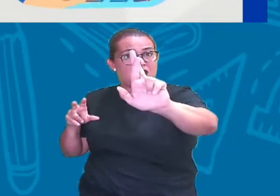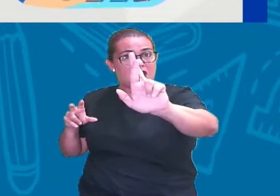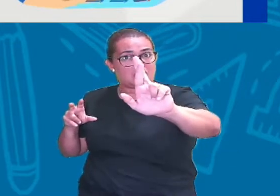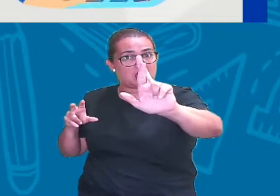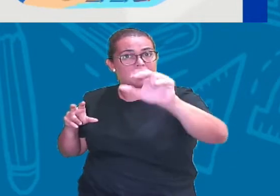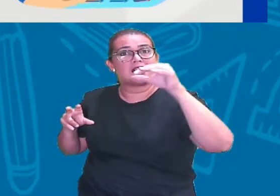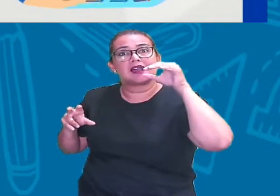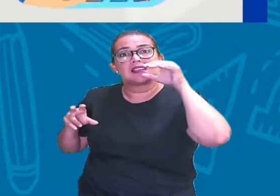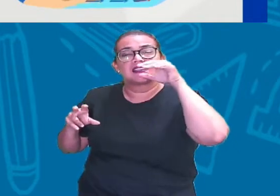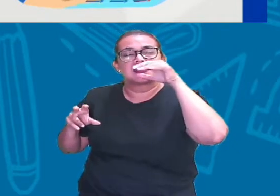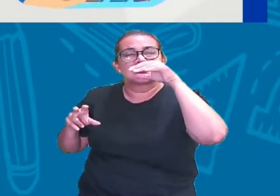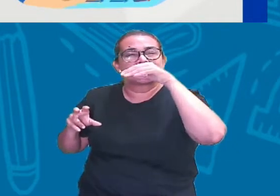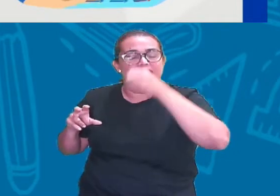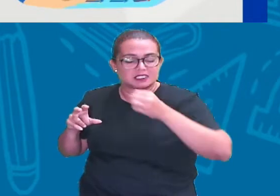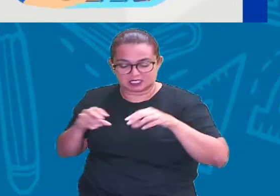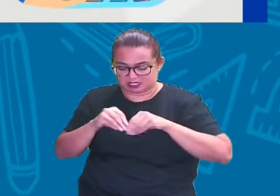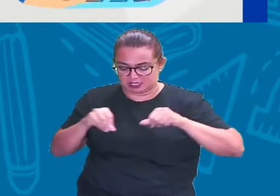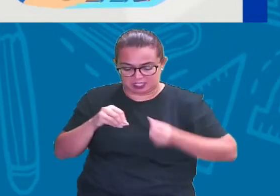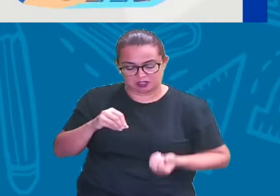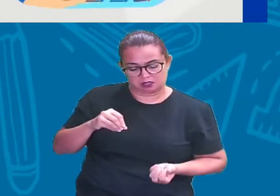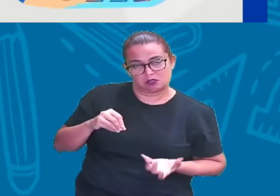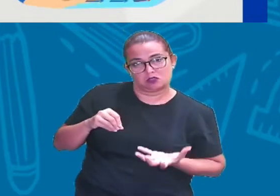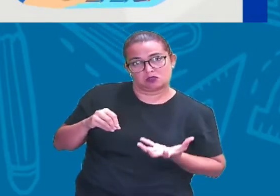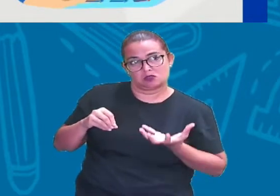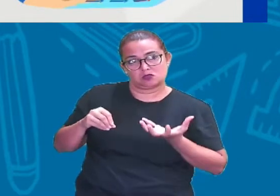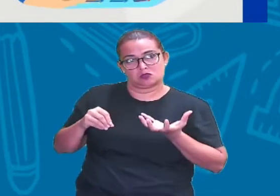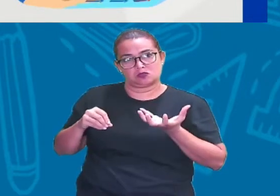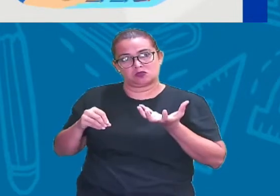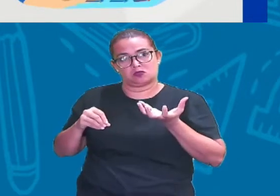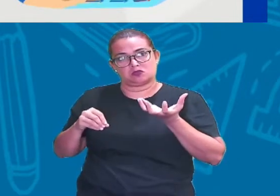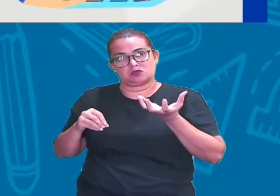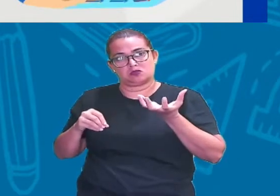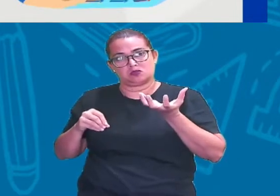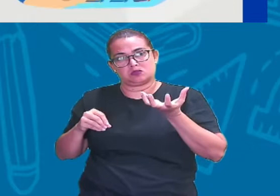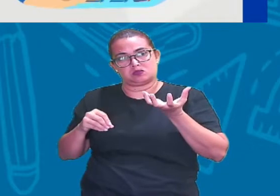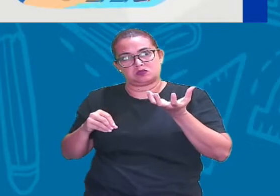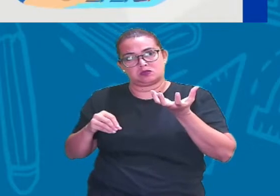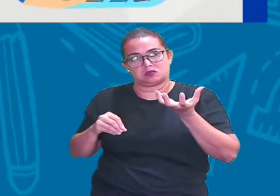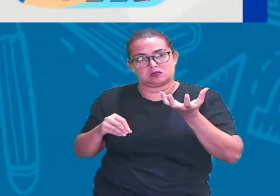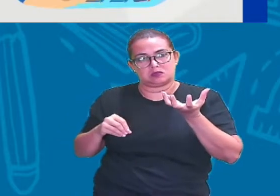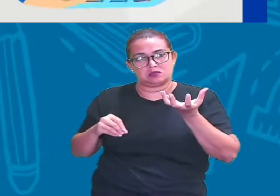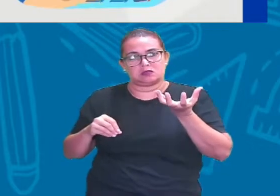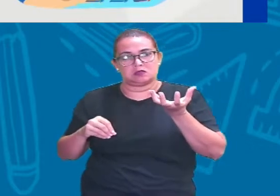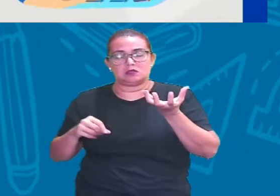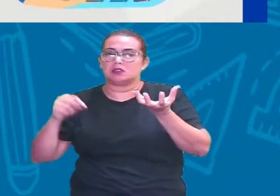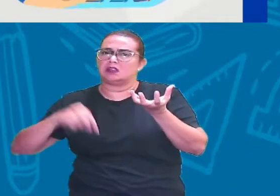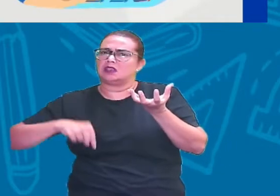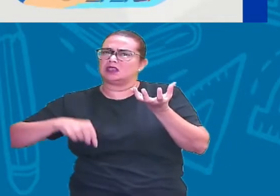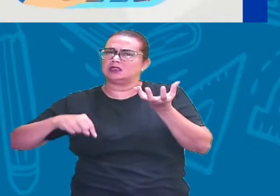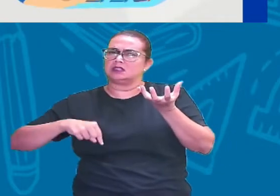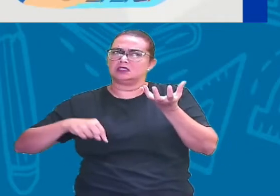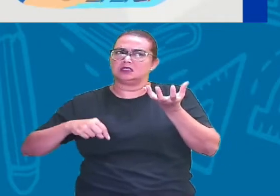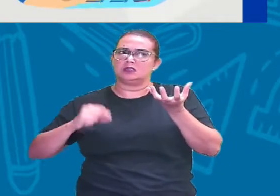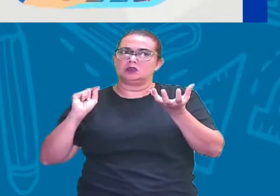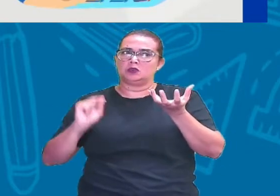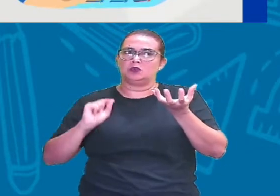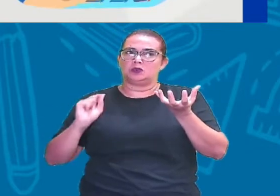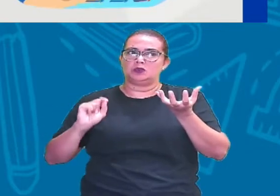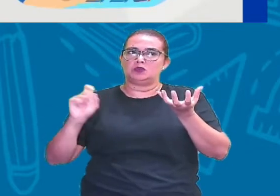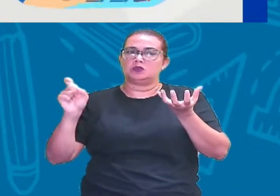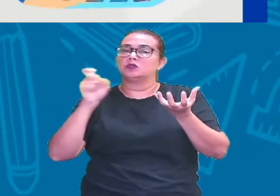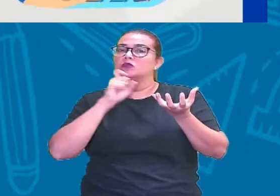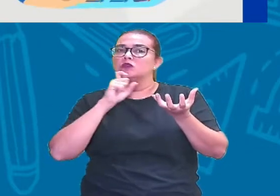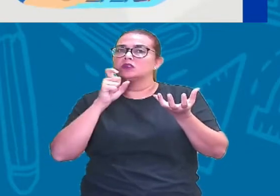ar quente vai subir, tá bom? E vai, professor, se o ar quente sobe, o que vai ficar no lugar do ar quente? O ar frio aqui